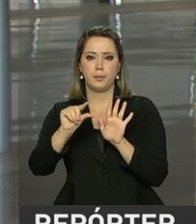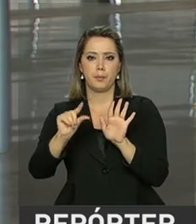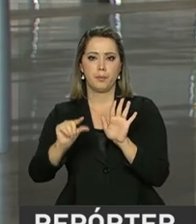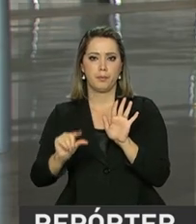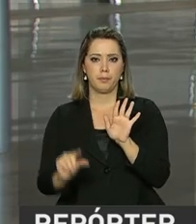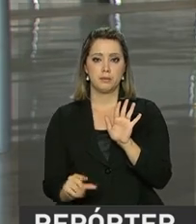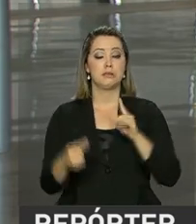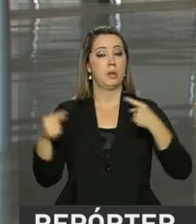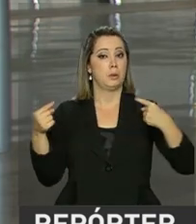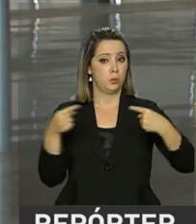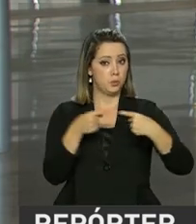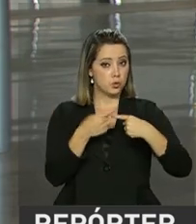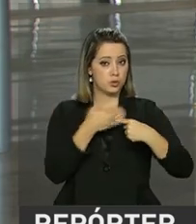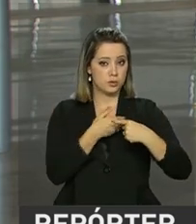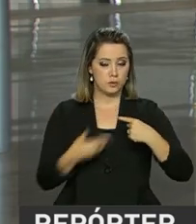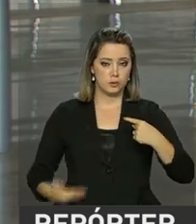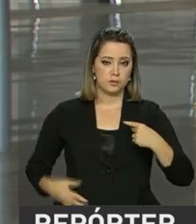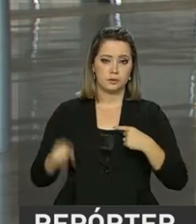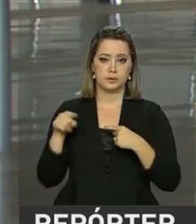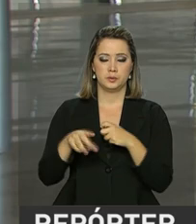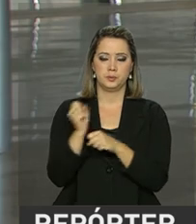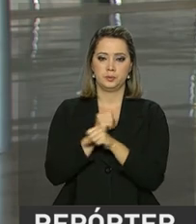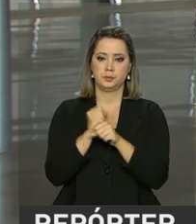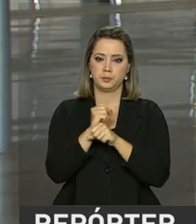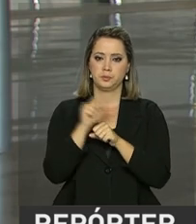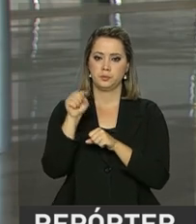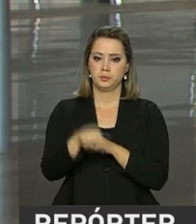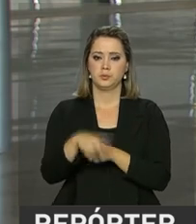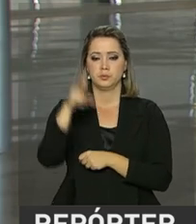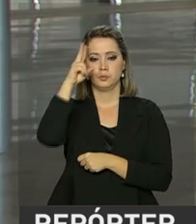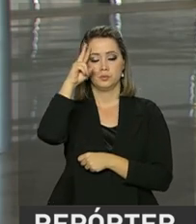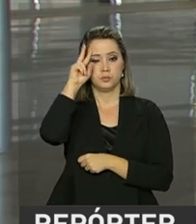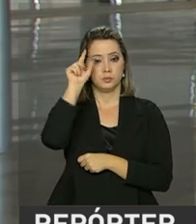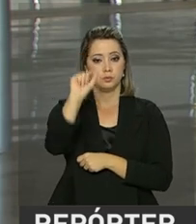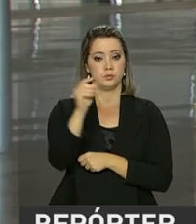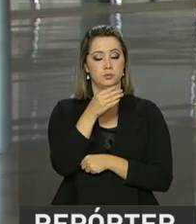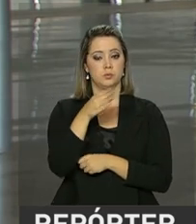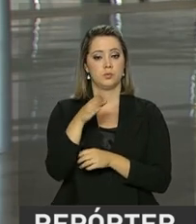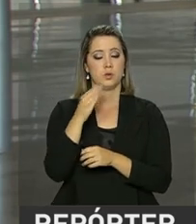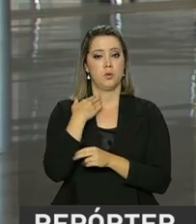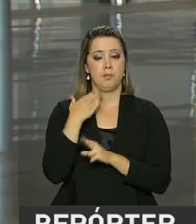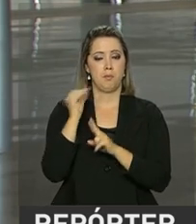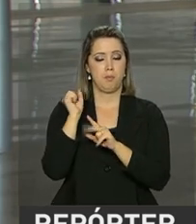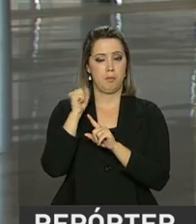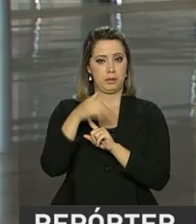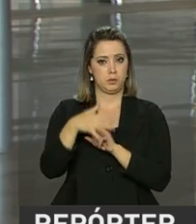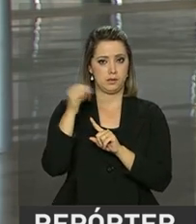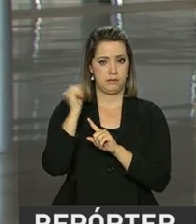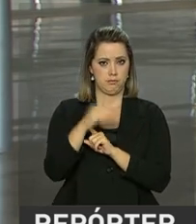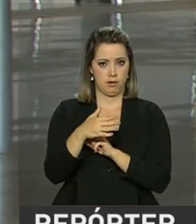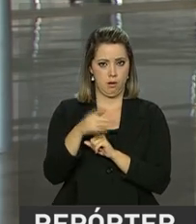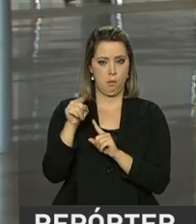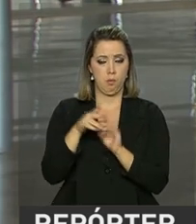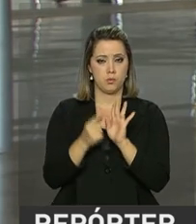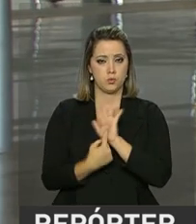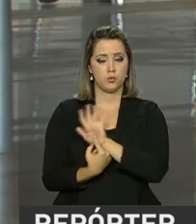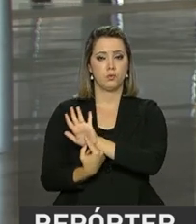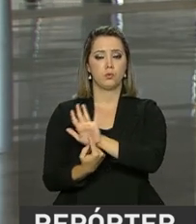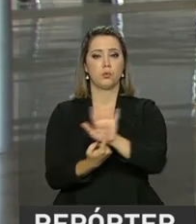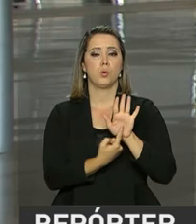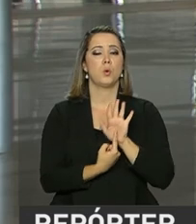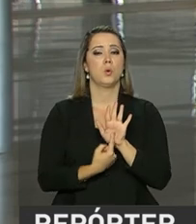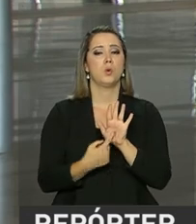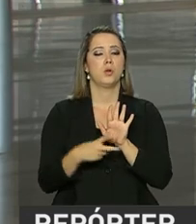do centro da Meta Em 2017 nessa segunda-feira o boletim Focus do Banco Central divulgou a